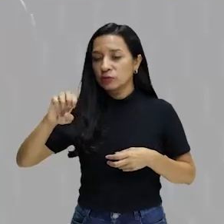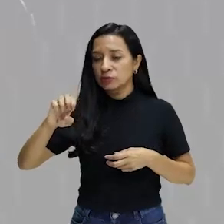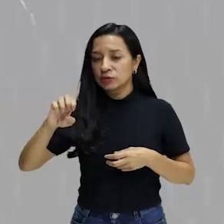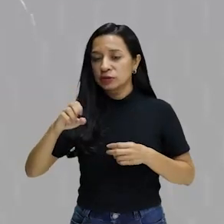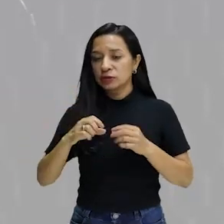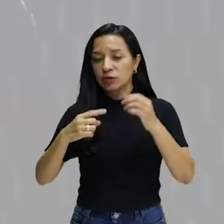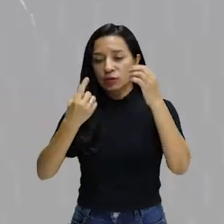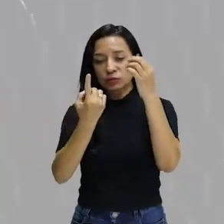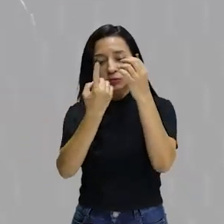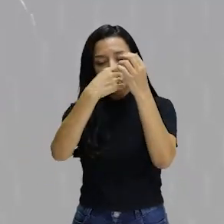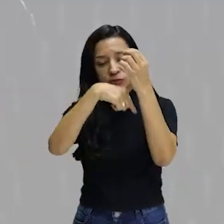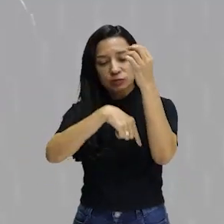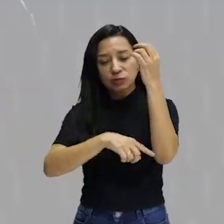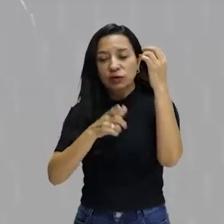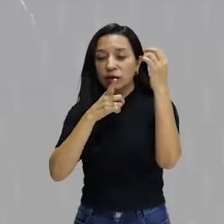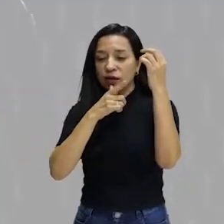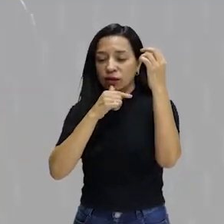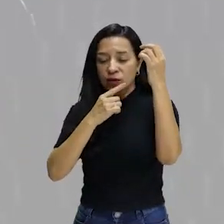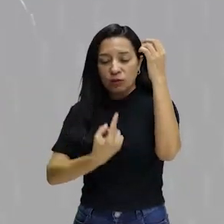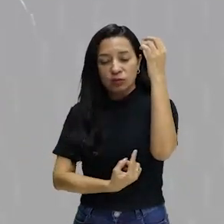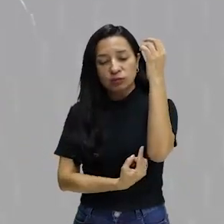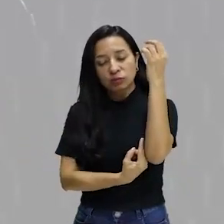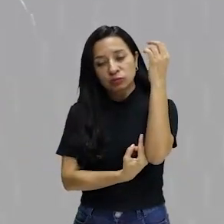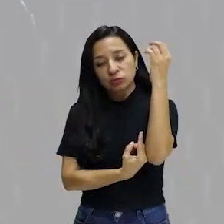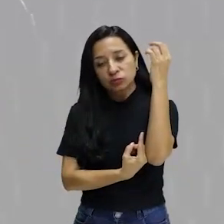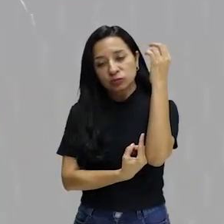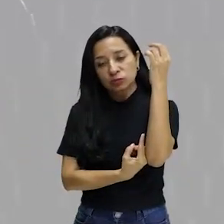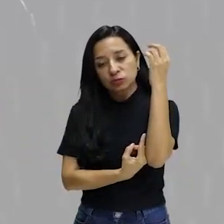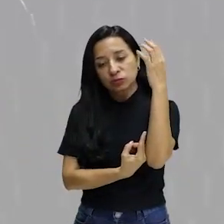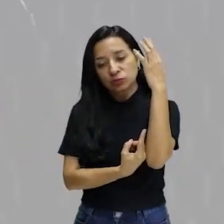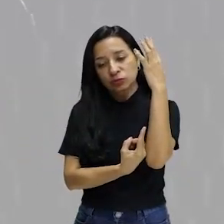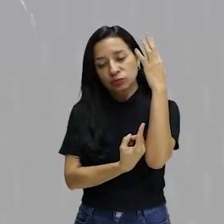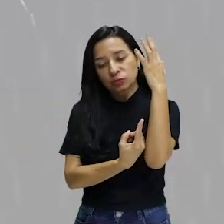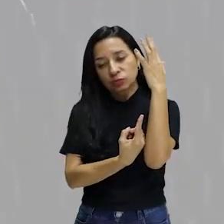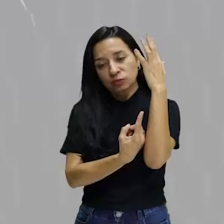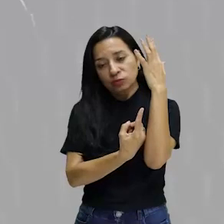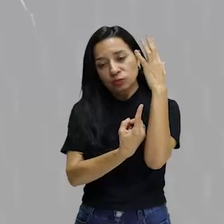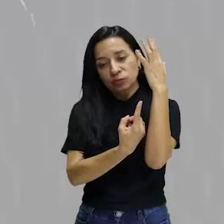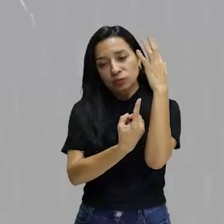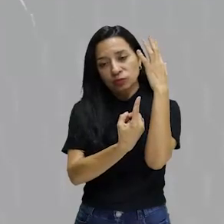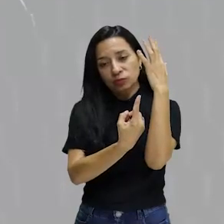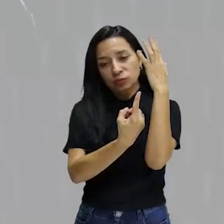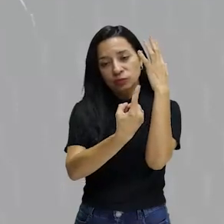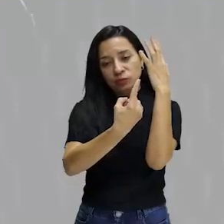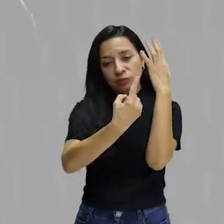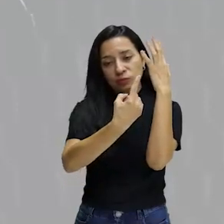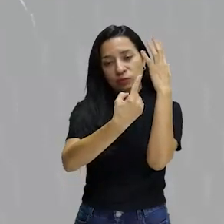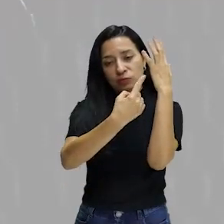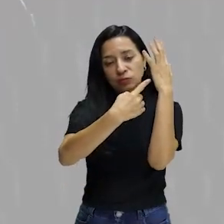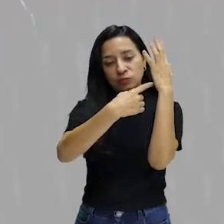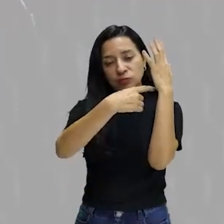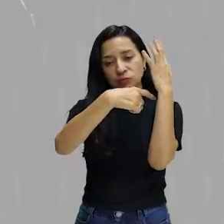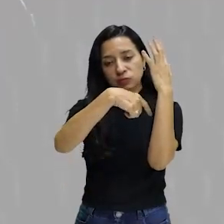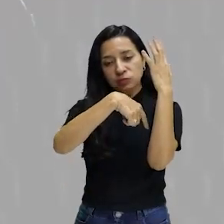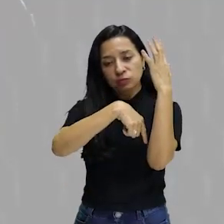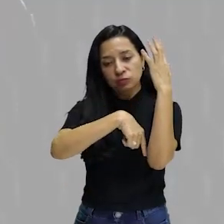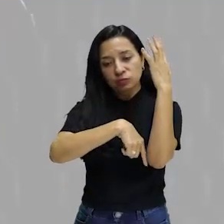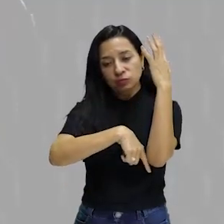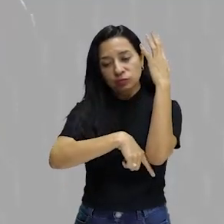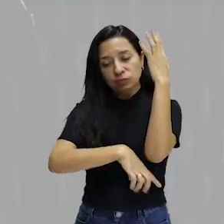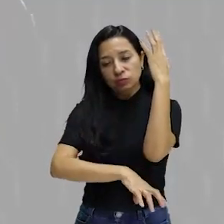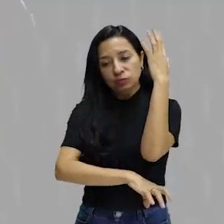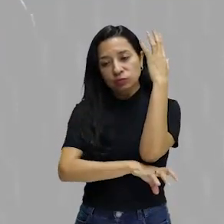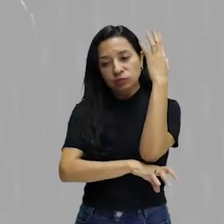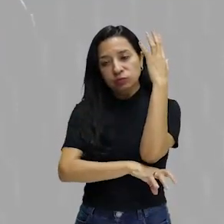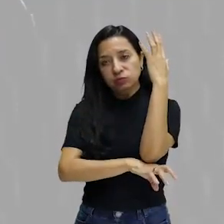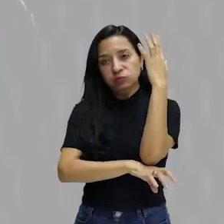o transporte da água, onde ela sai de um local que está menos concentrado para um meio mais